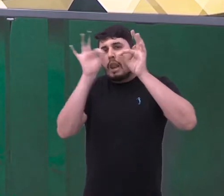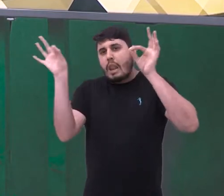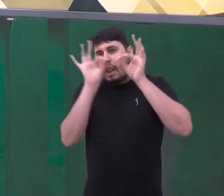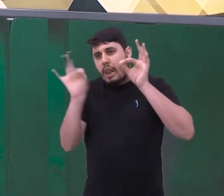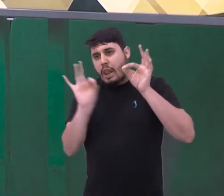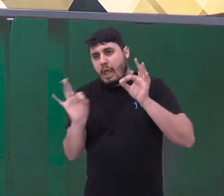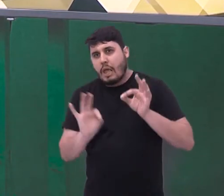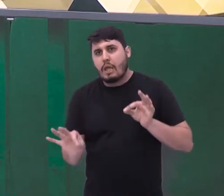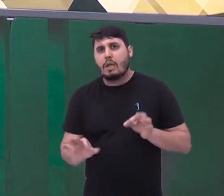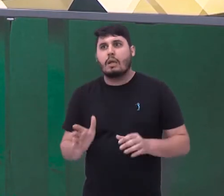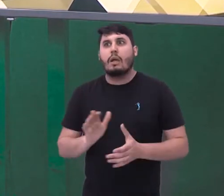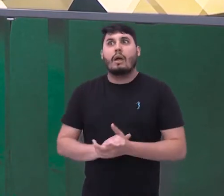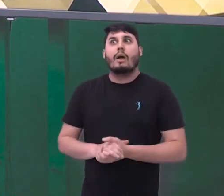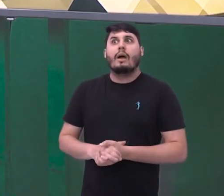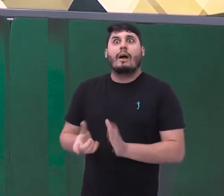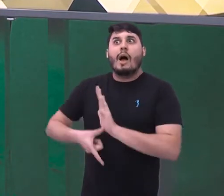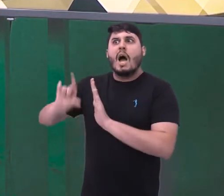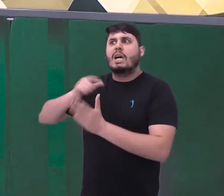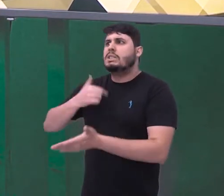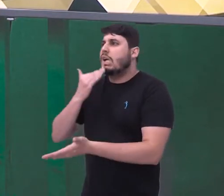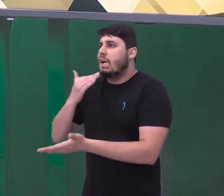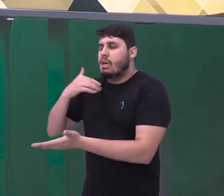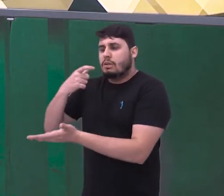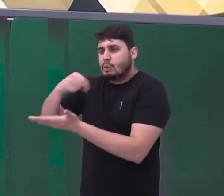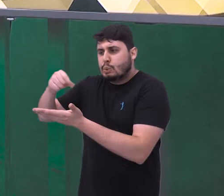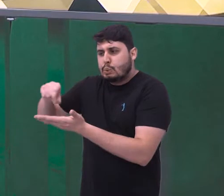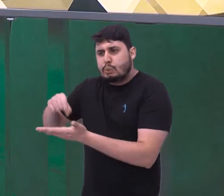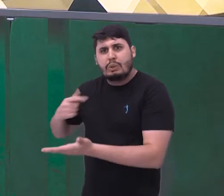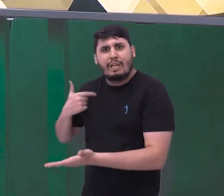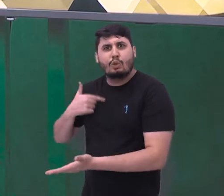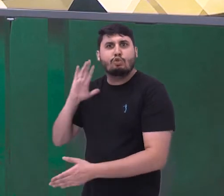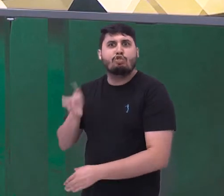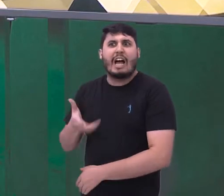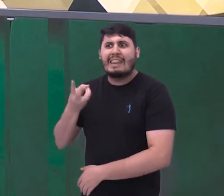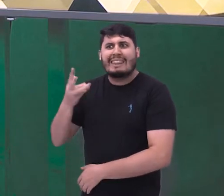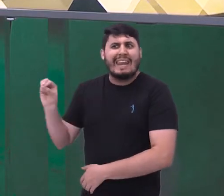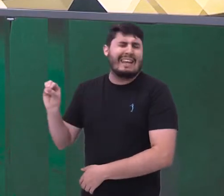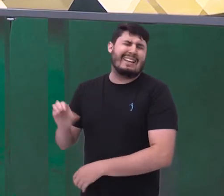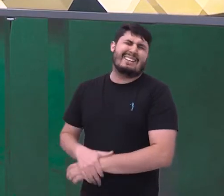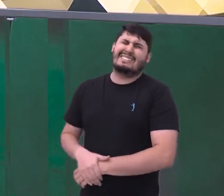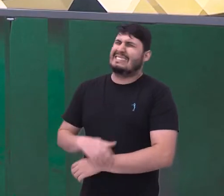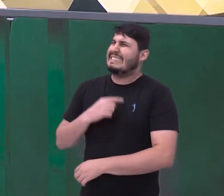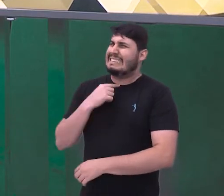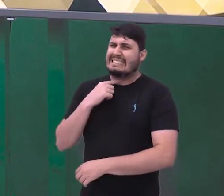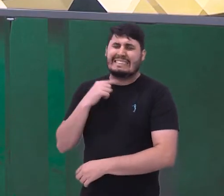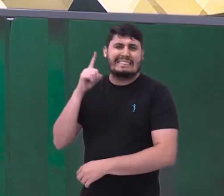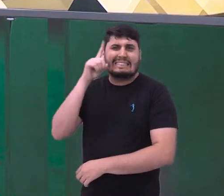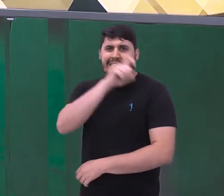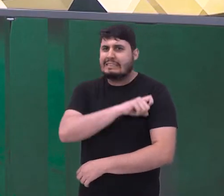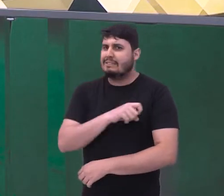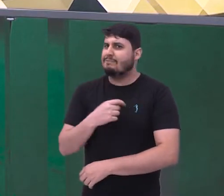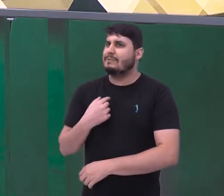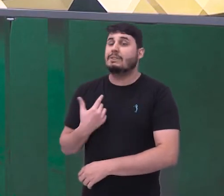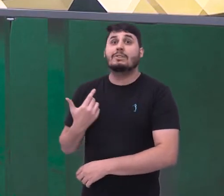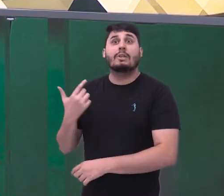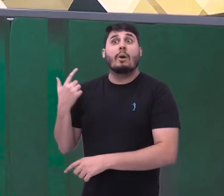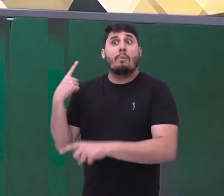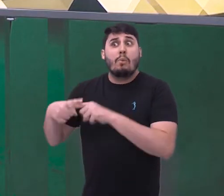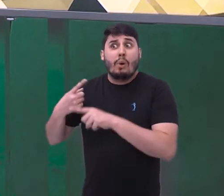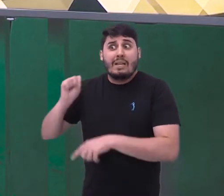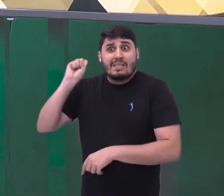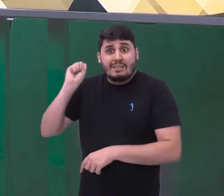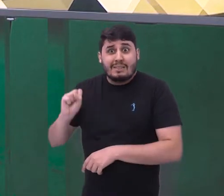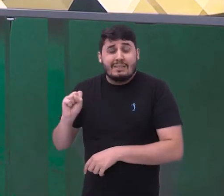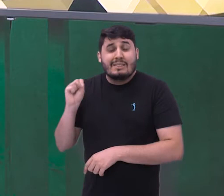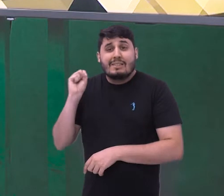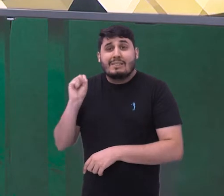logo 30 de rascunho. Oh, meu Deus do céu, vai ter que cortar. Cortar é difícil depois que produz. É